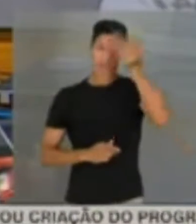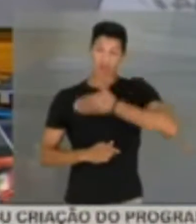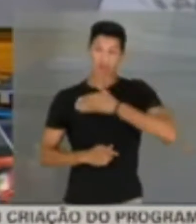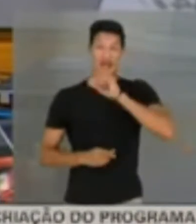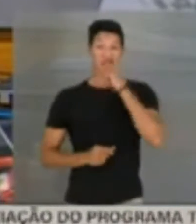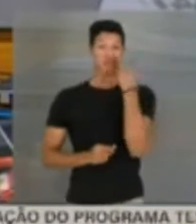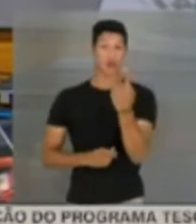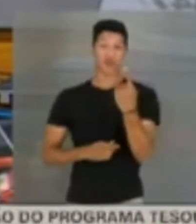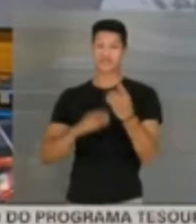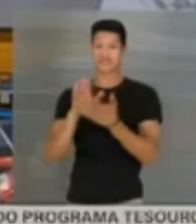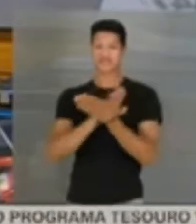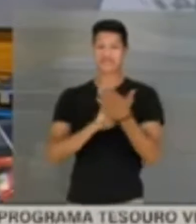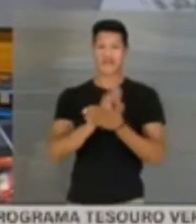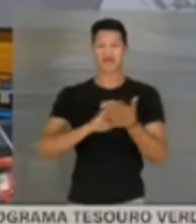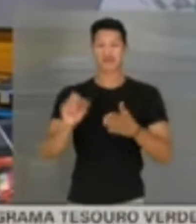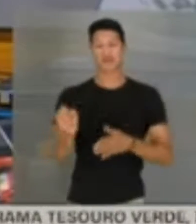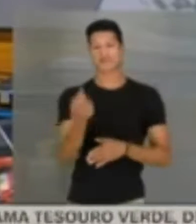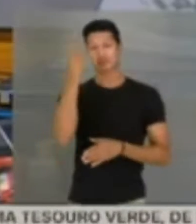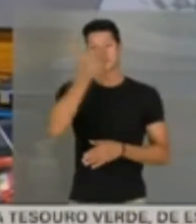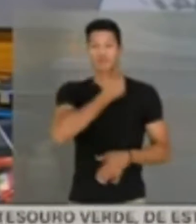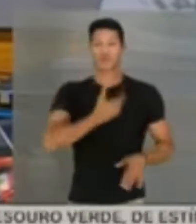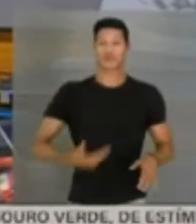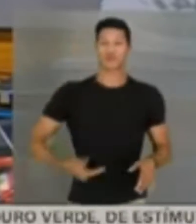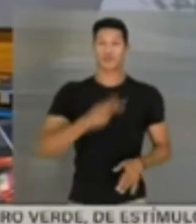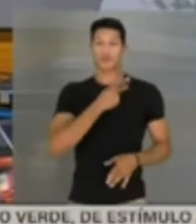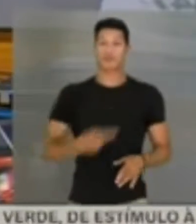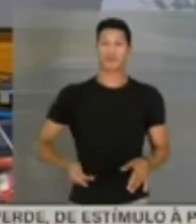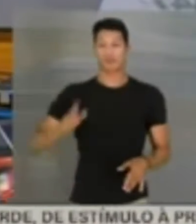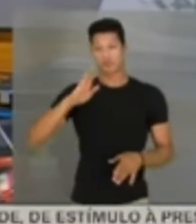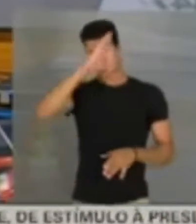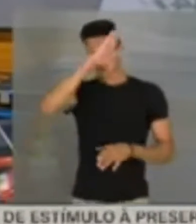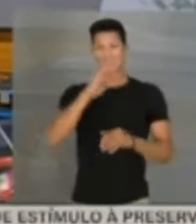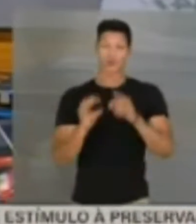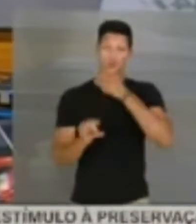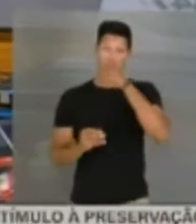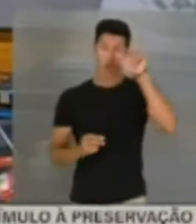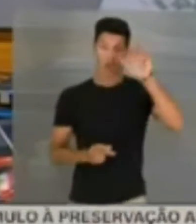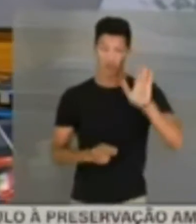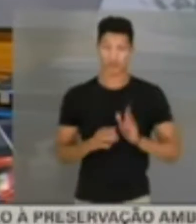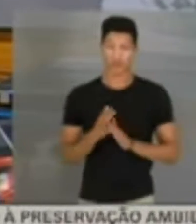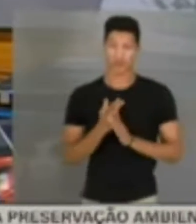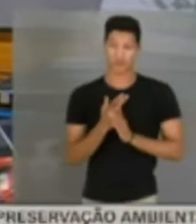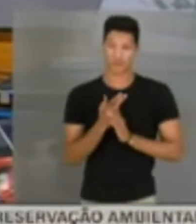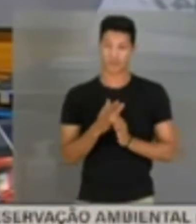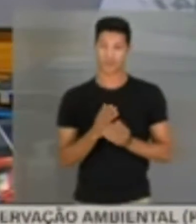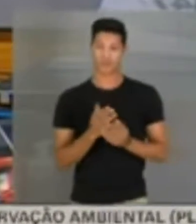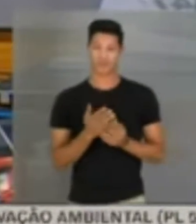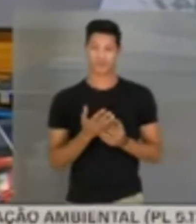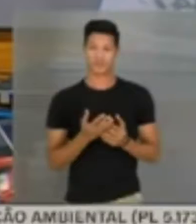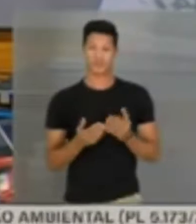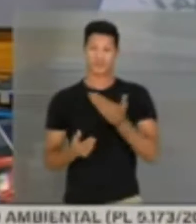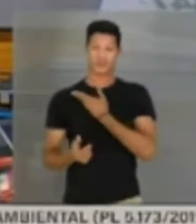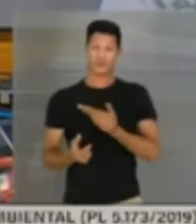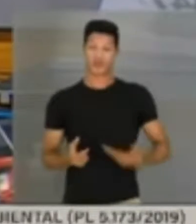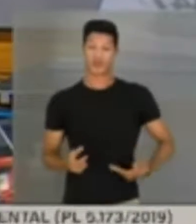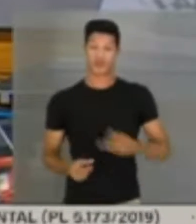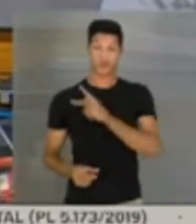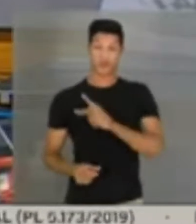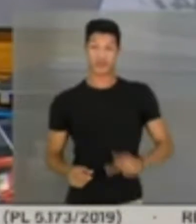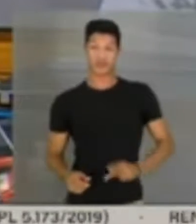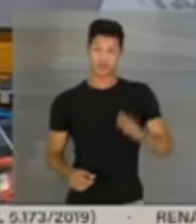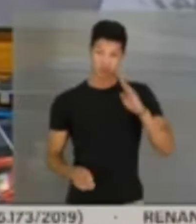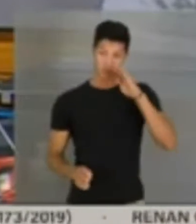provar um caso de corrupção no governo do presidente Bolsonaro. Outro aspecto. No governo do